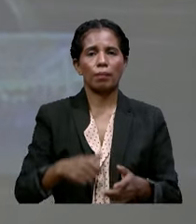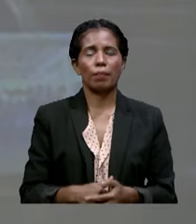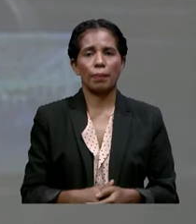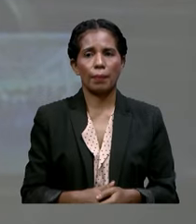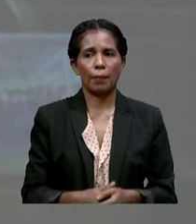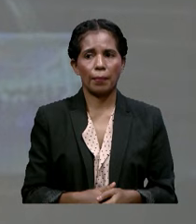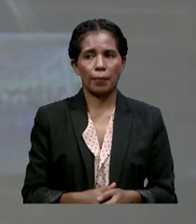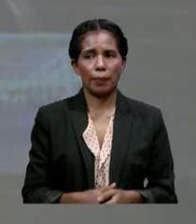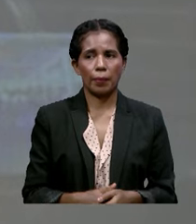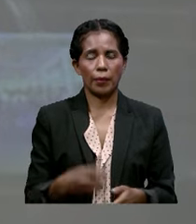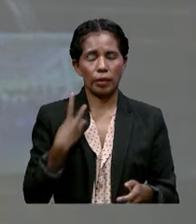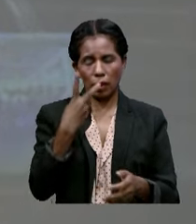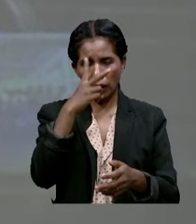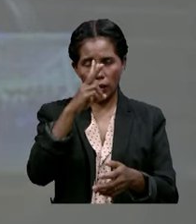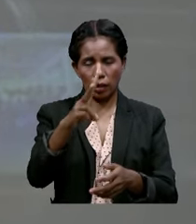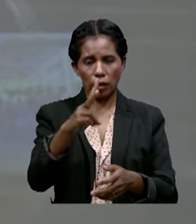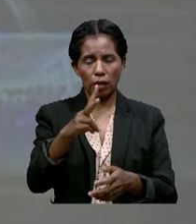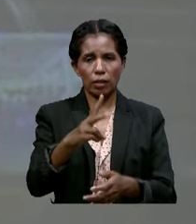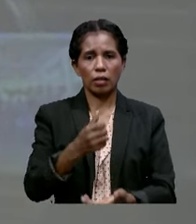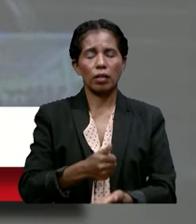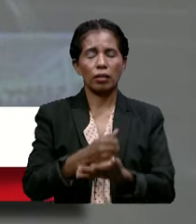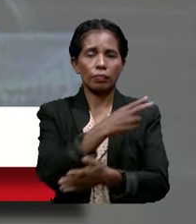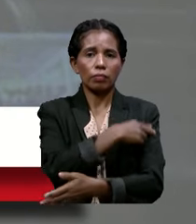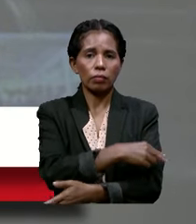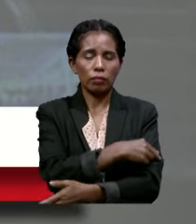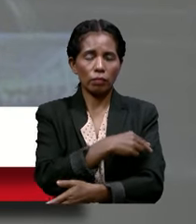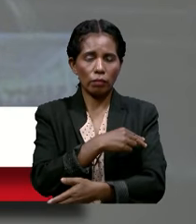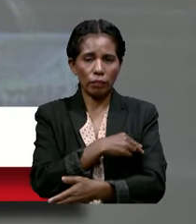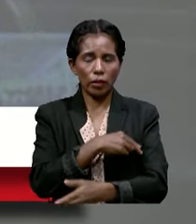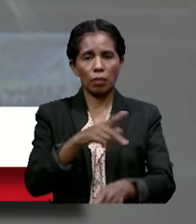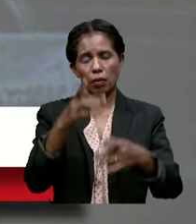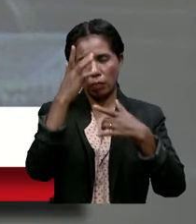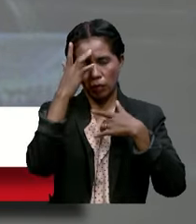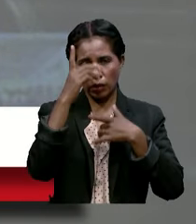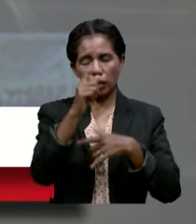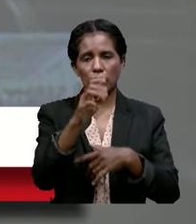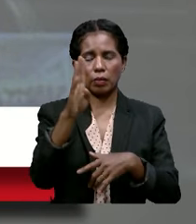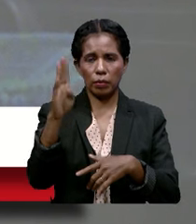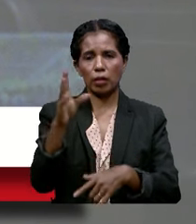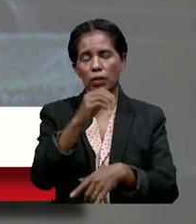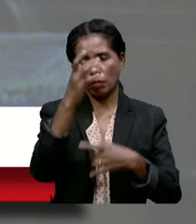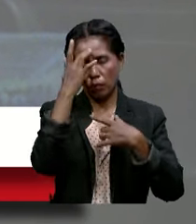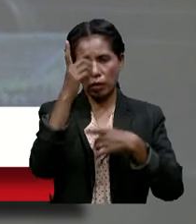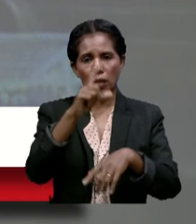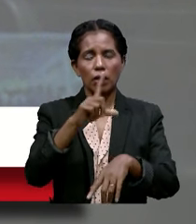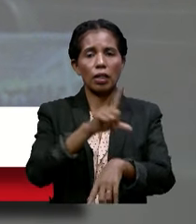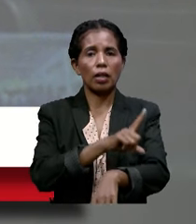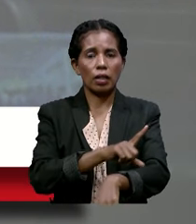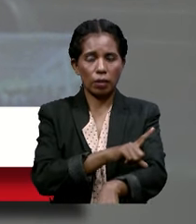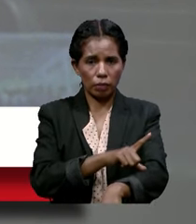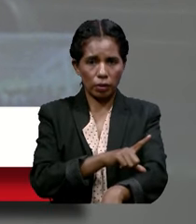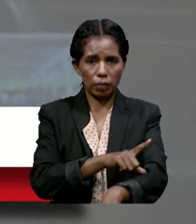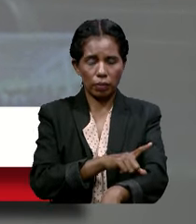uma sala de atendimento para os pacientes com tuberculose e lepra. A referida sala